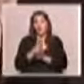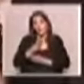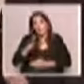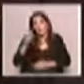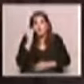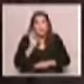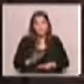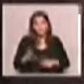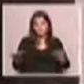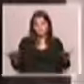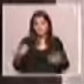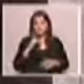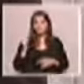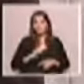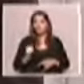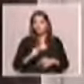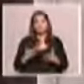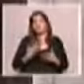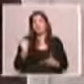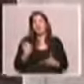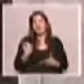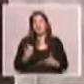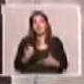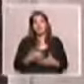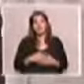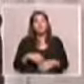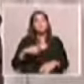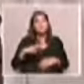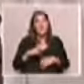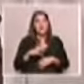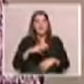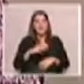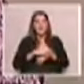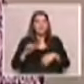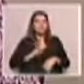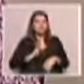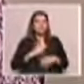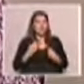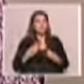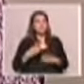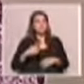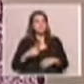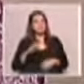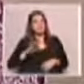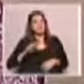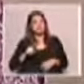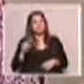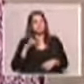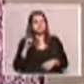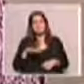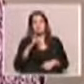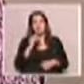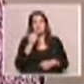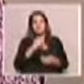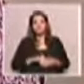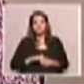continua. Não podemos continuar a tirar da mãe. Portanto, vamos. Eu não sei se os meus gatos gostam de queijo. Há um que não, adora. Há uma coisa engraçada em relação às proteínas de alto valor